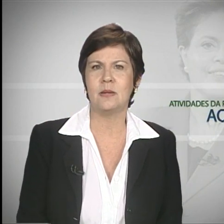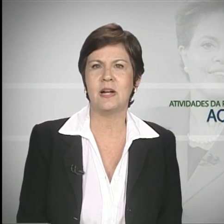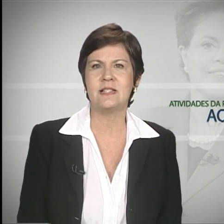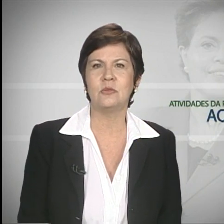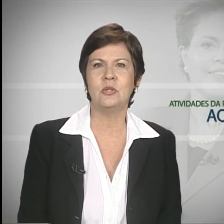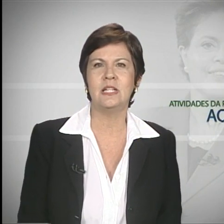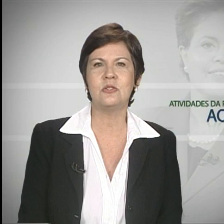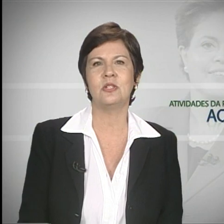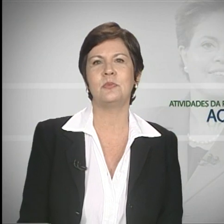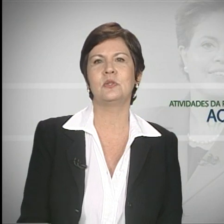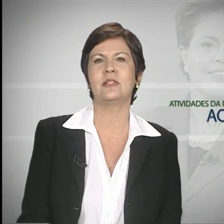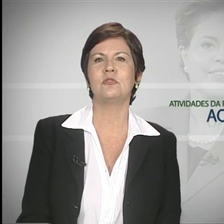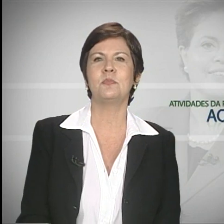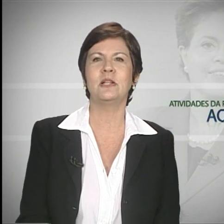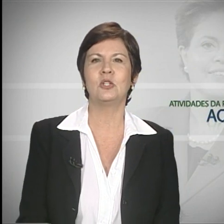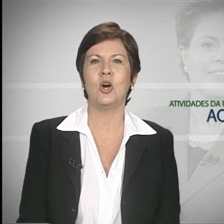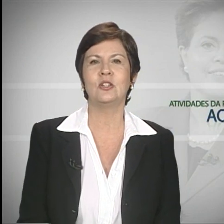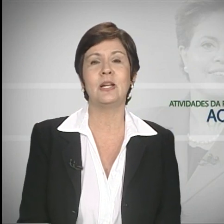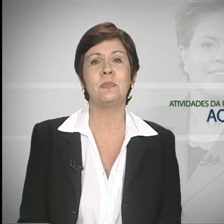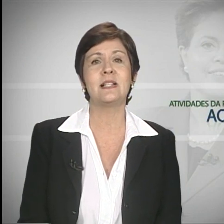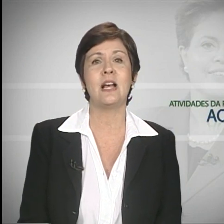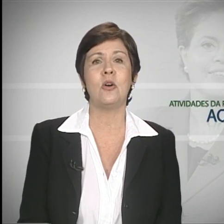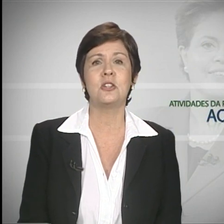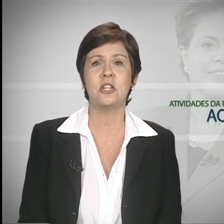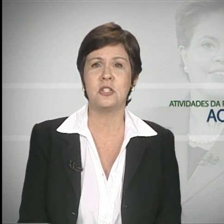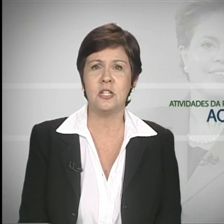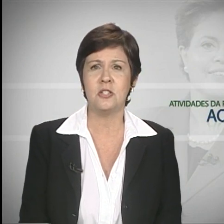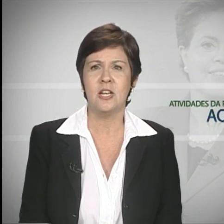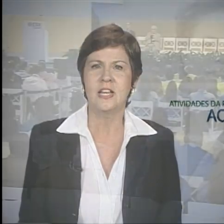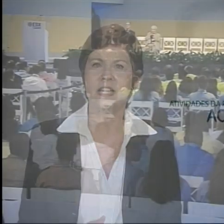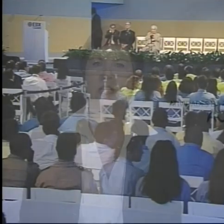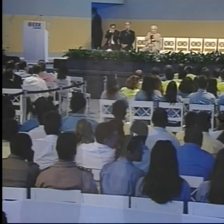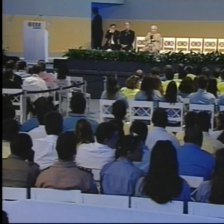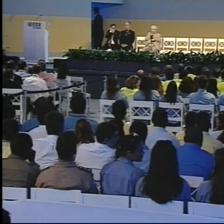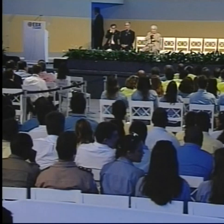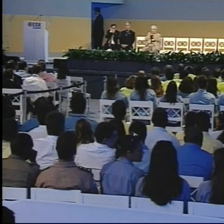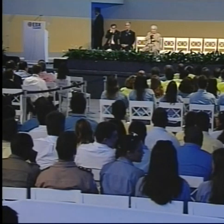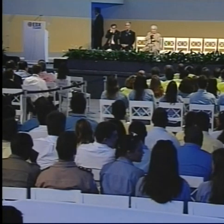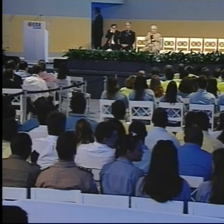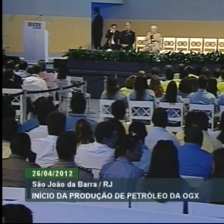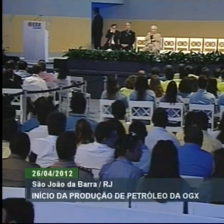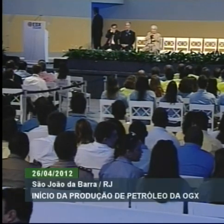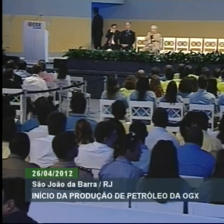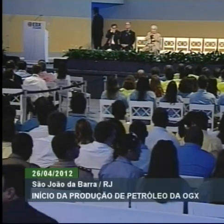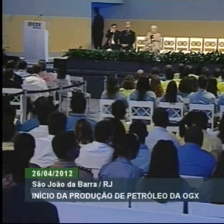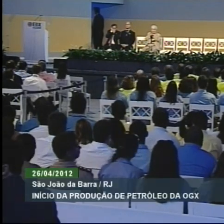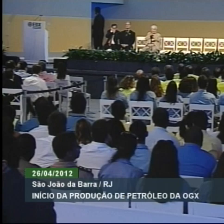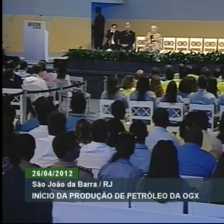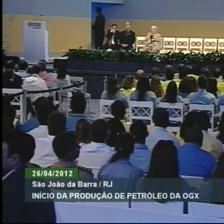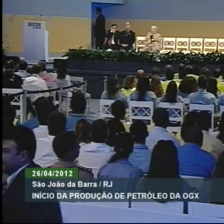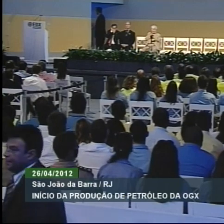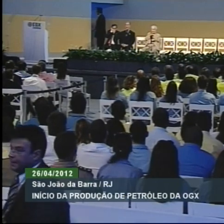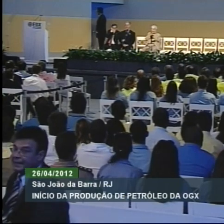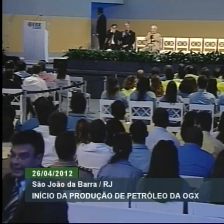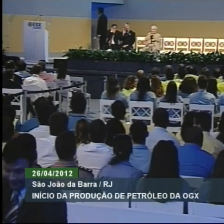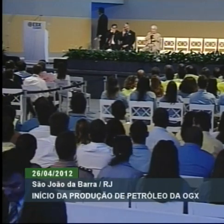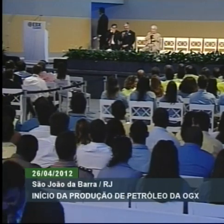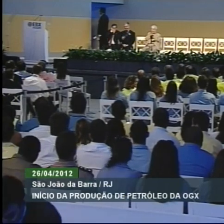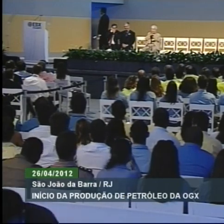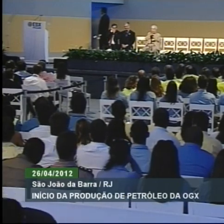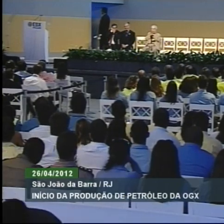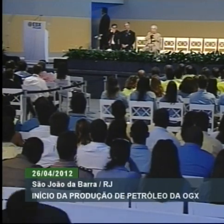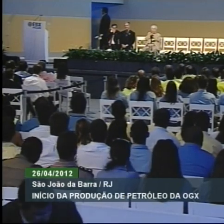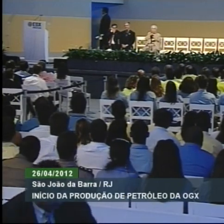de celebração do início da produção de petróleo da empresa OGX, que atua na exploração, produção e comercialização de óleo e